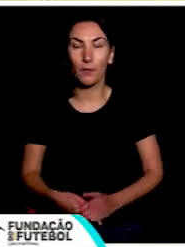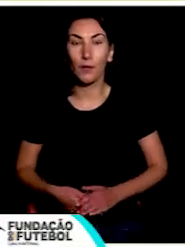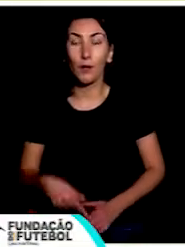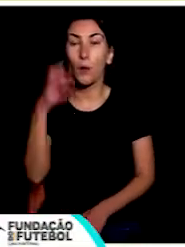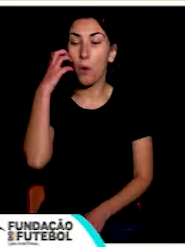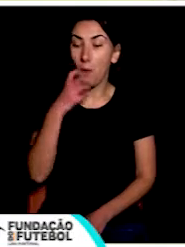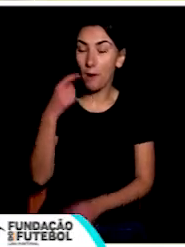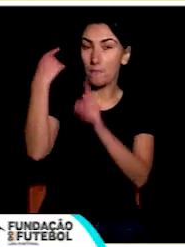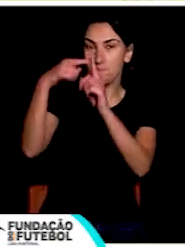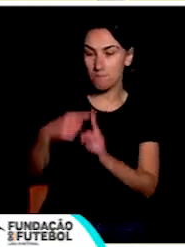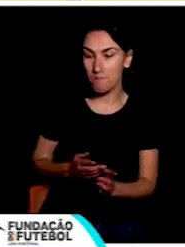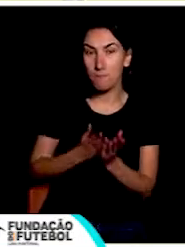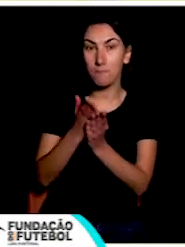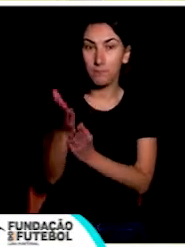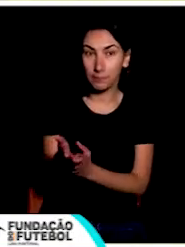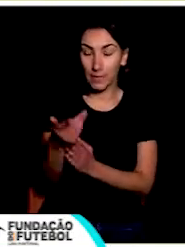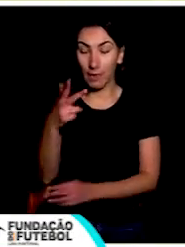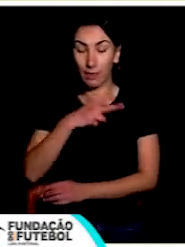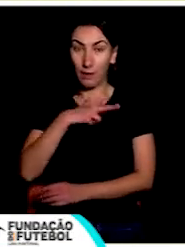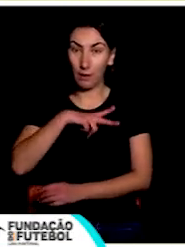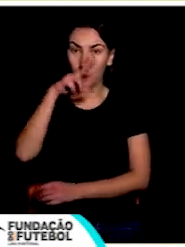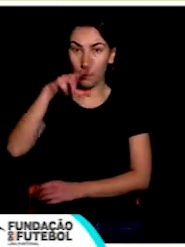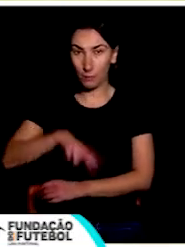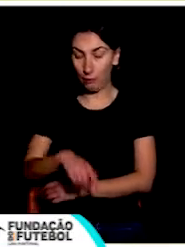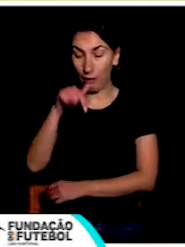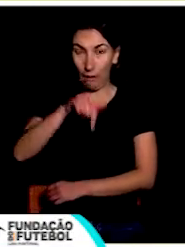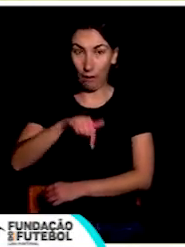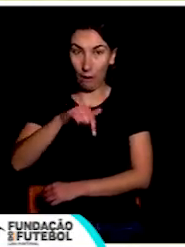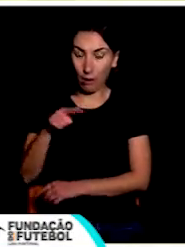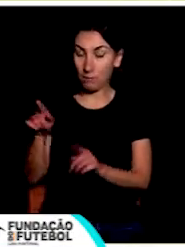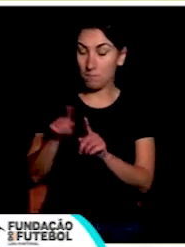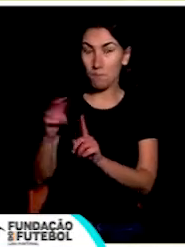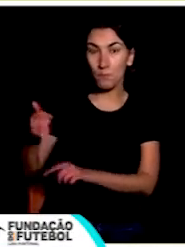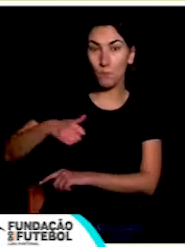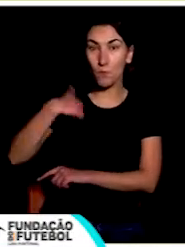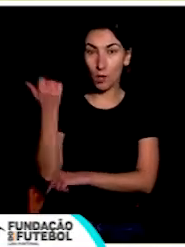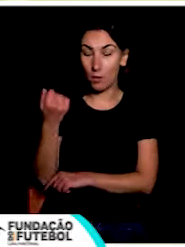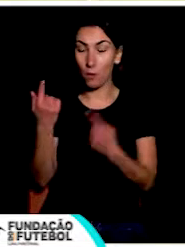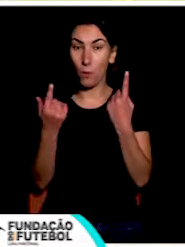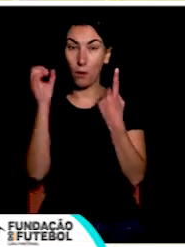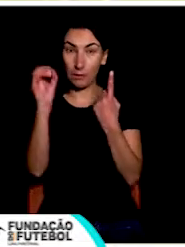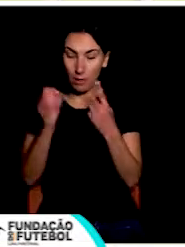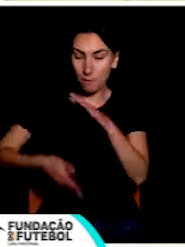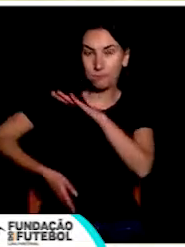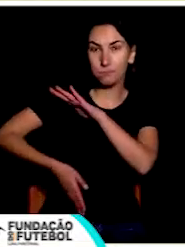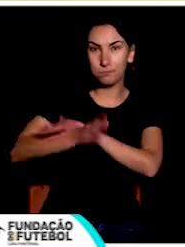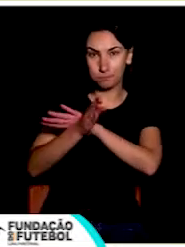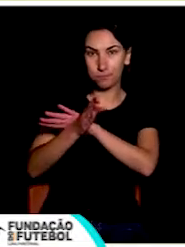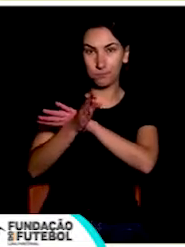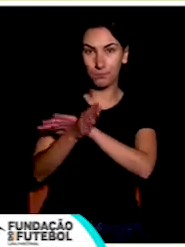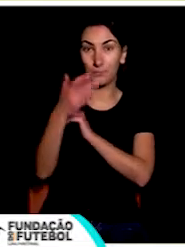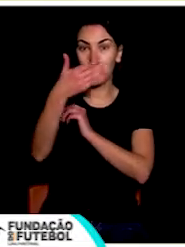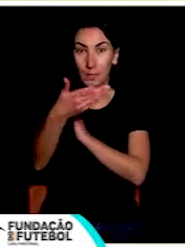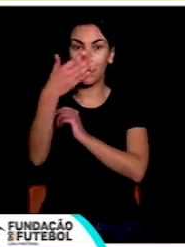O Covilhã soma e segue sob o comando de Capucho na Liga Portugal SabSeg. Desta vez triunfou em Pinamanique por 1-0 à custa deste gol